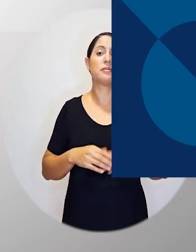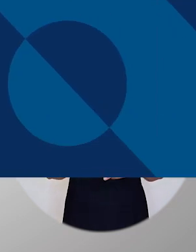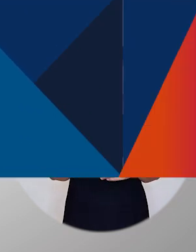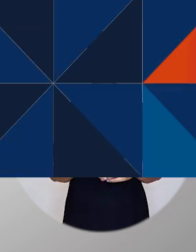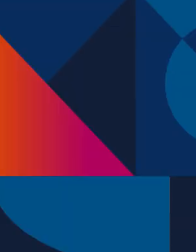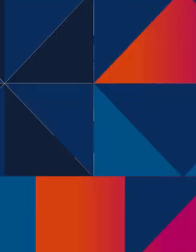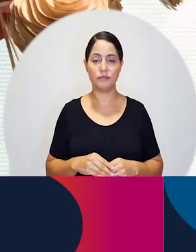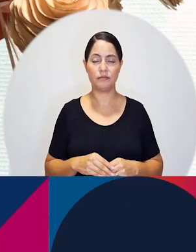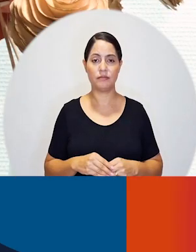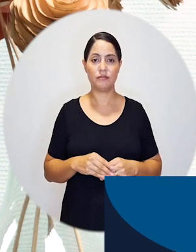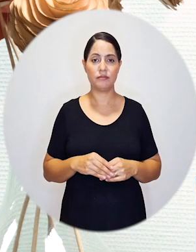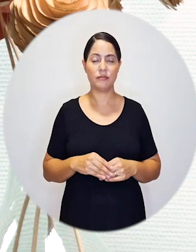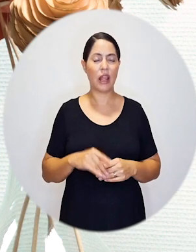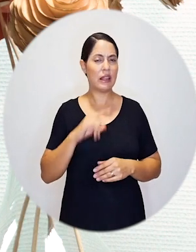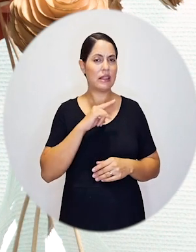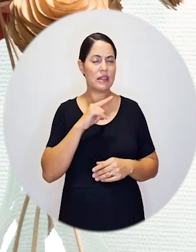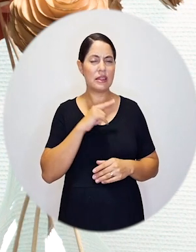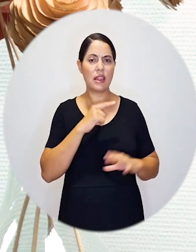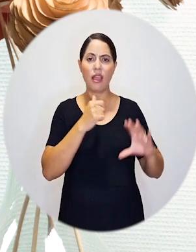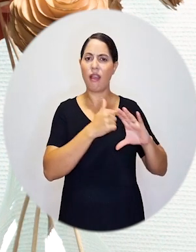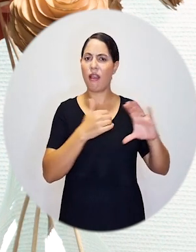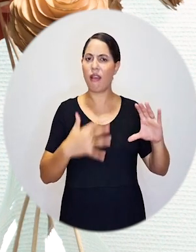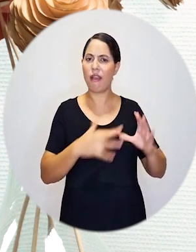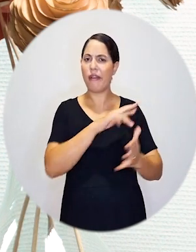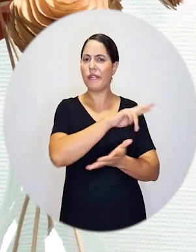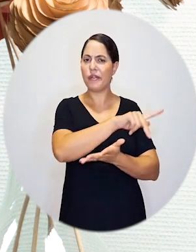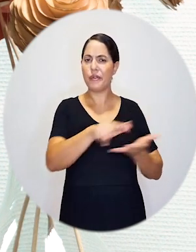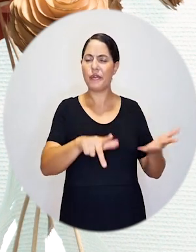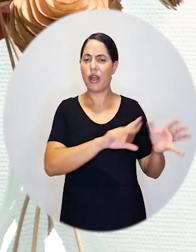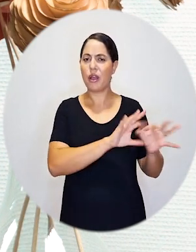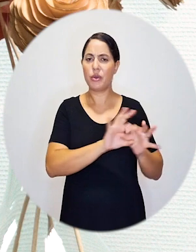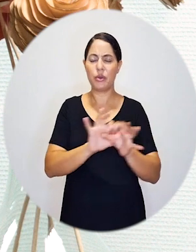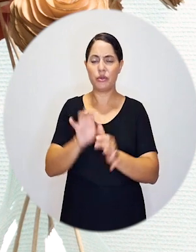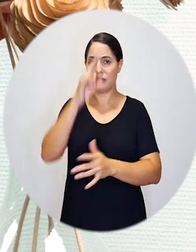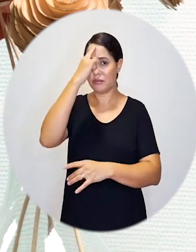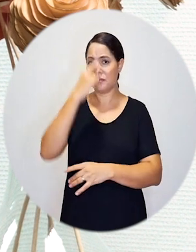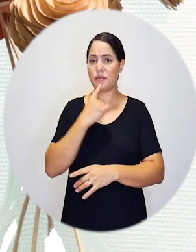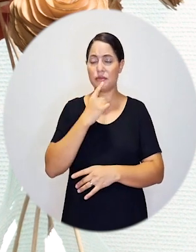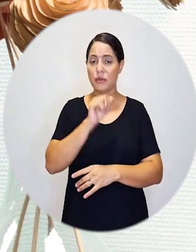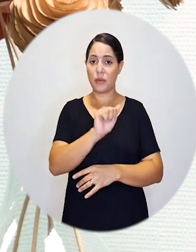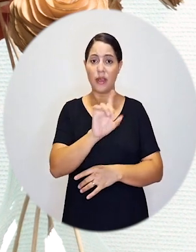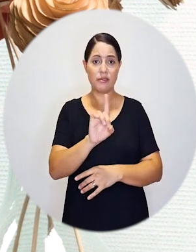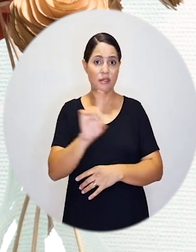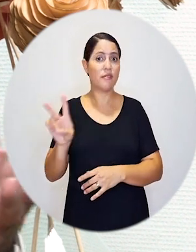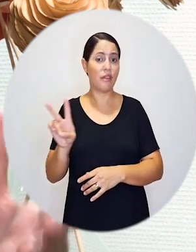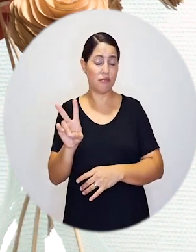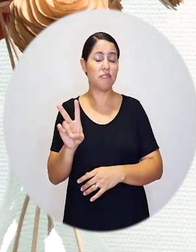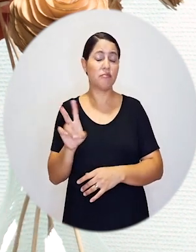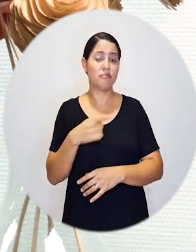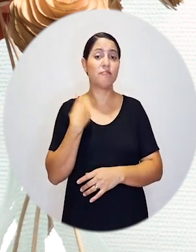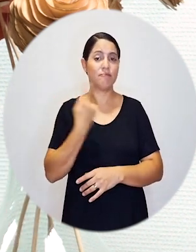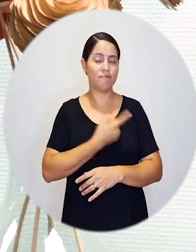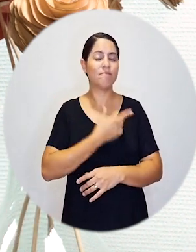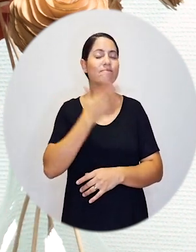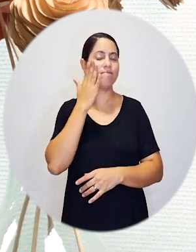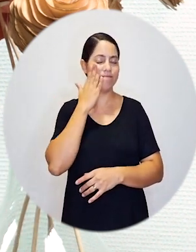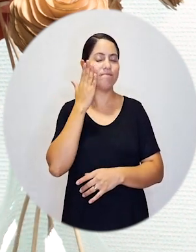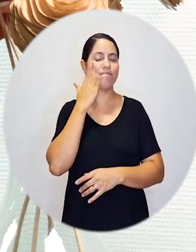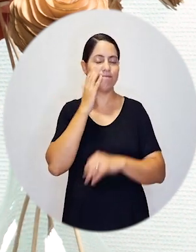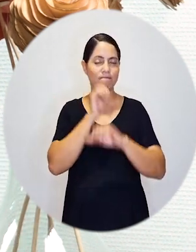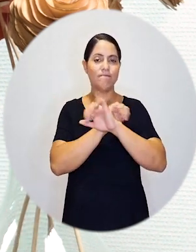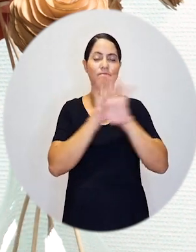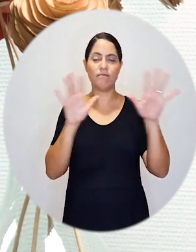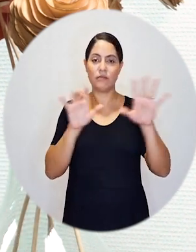adaptação razoável. Vários aspectos trazidos pela pesquisa nos deram realmente